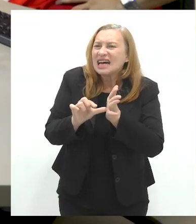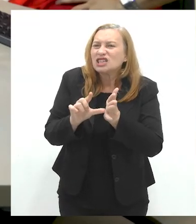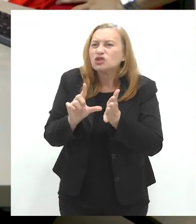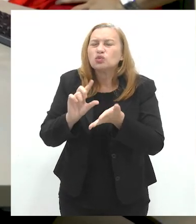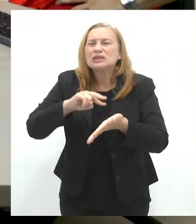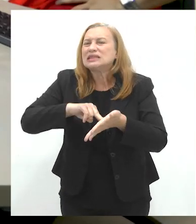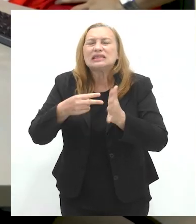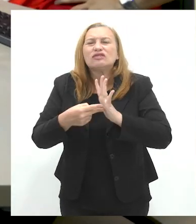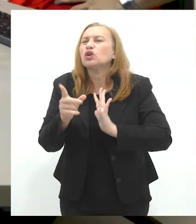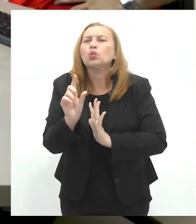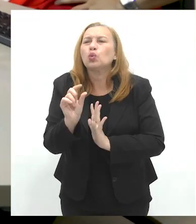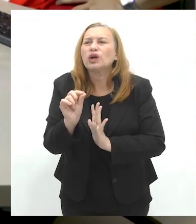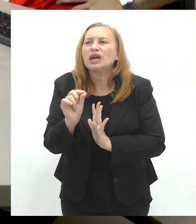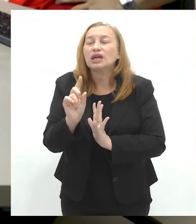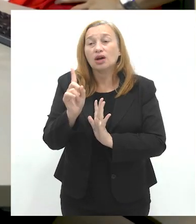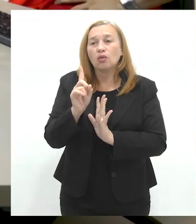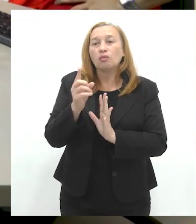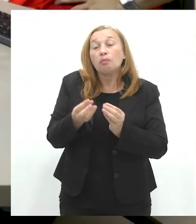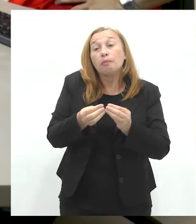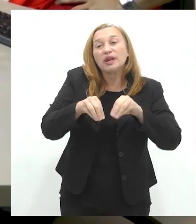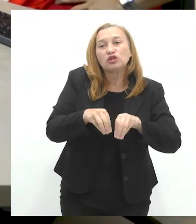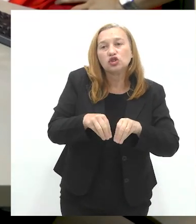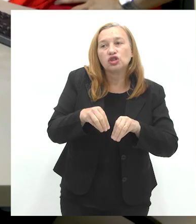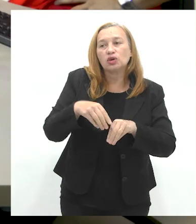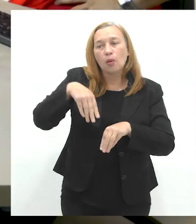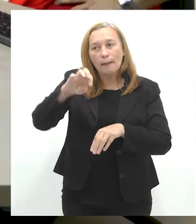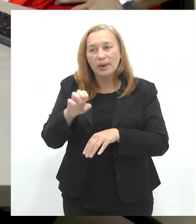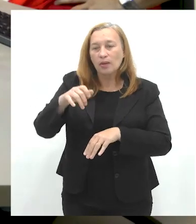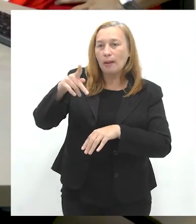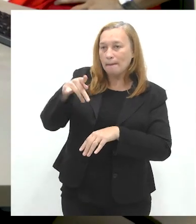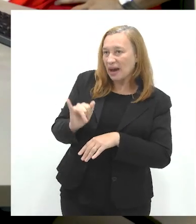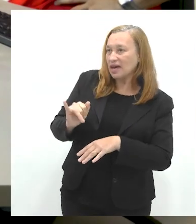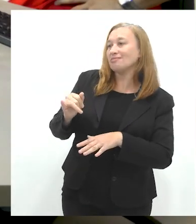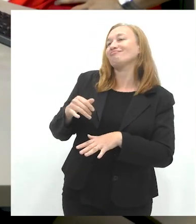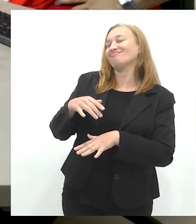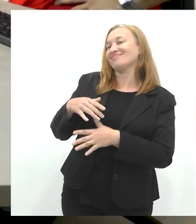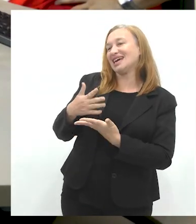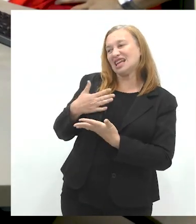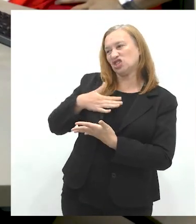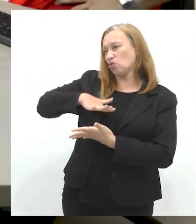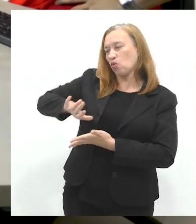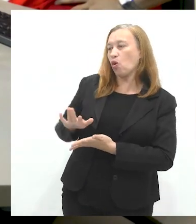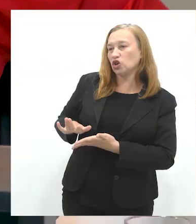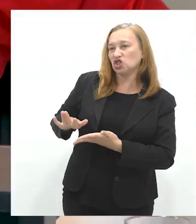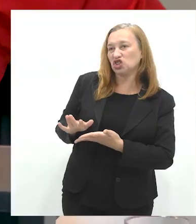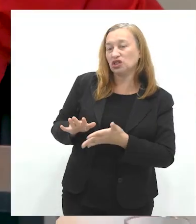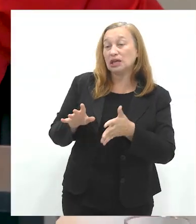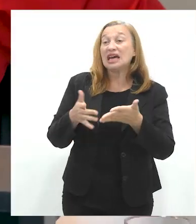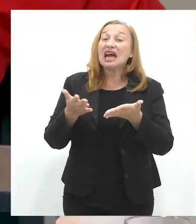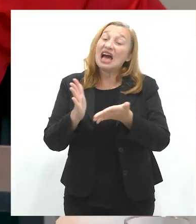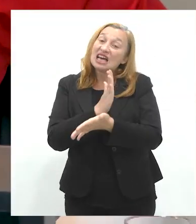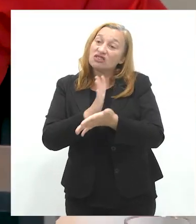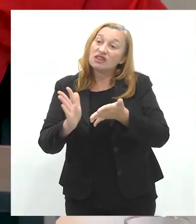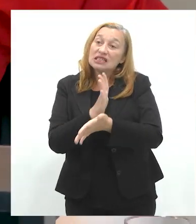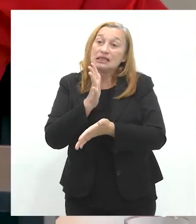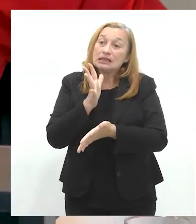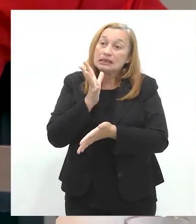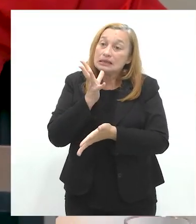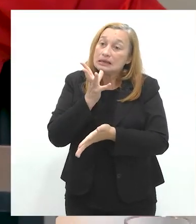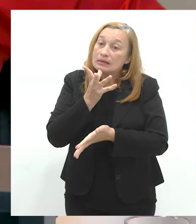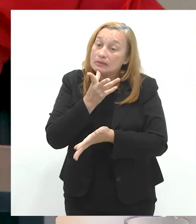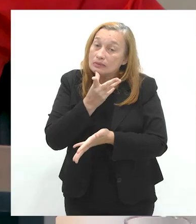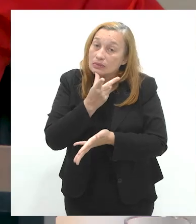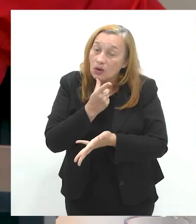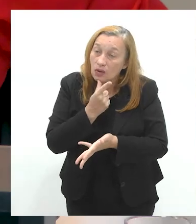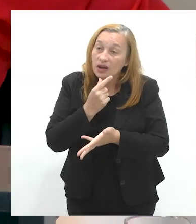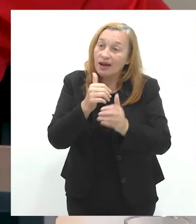de atraso? Sem que isso ofenda nenhuma mãe, porque os pais se incomodam muito com isso. Muitas vezes o diagnóstico é tardio, porque a gente